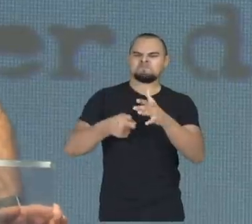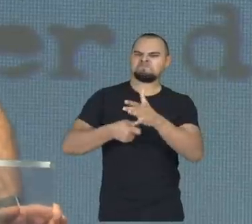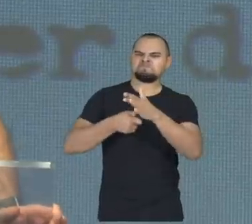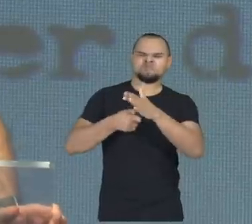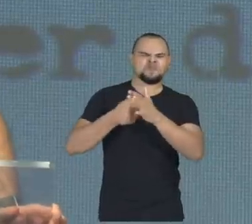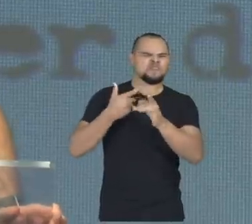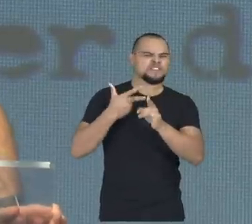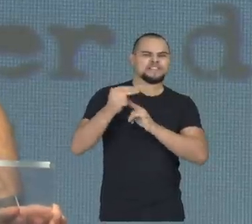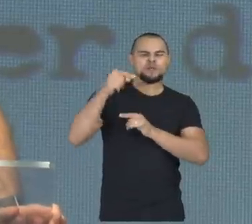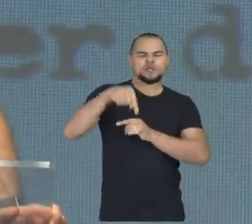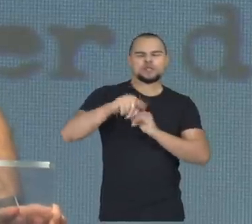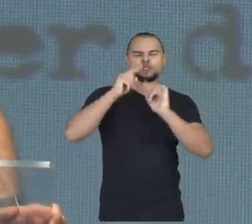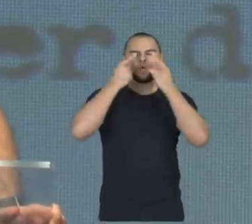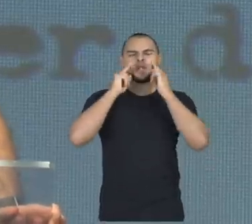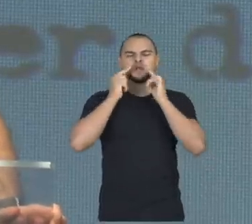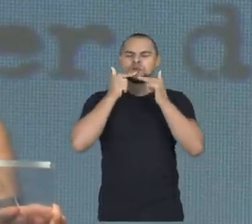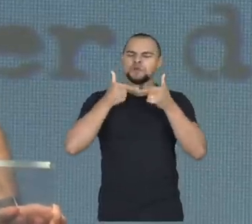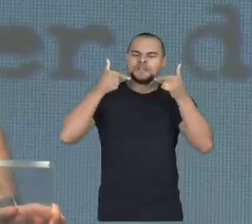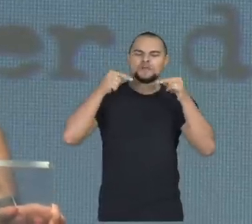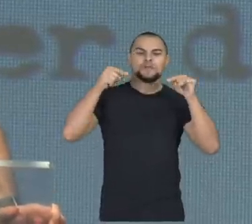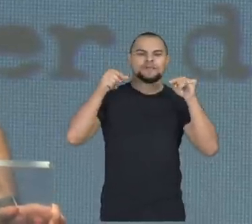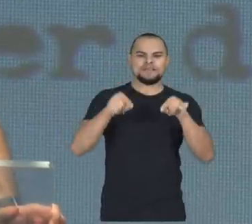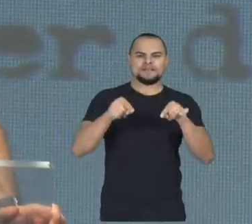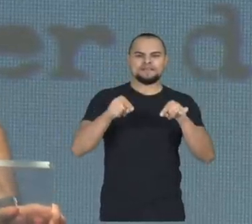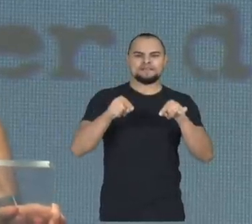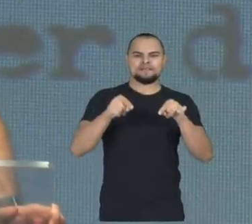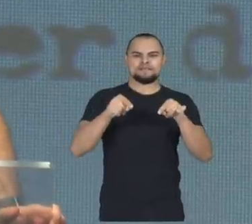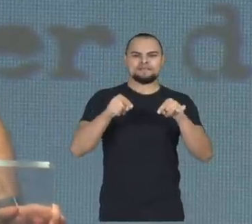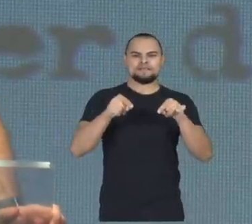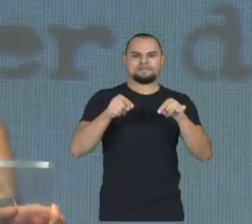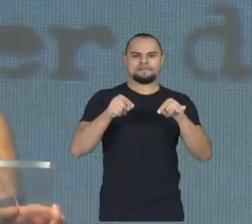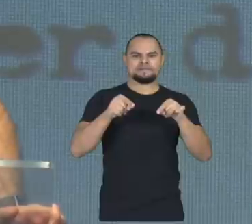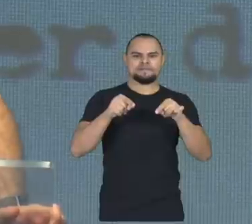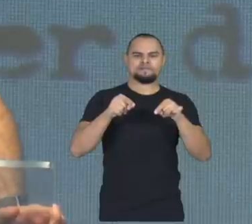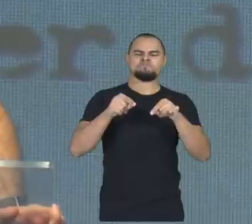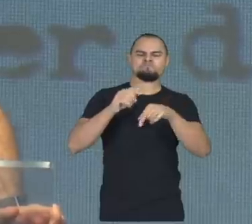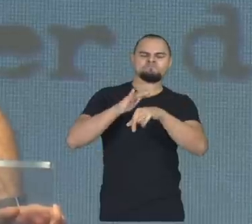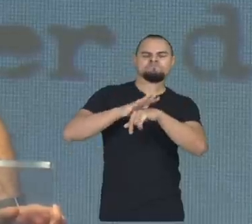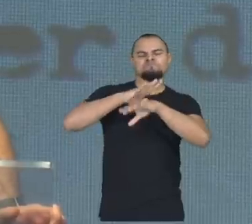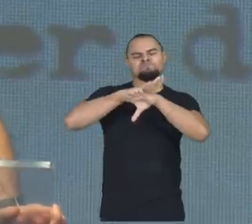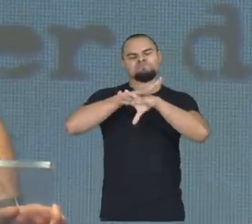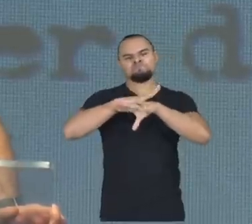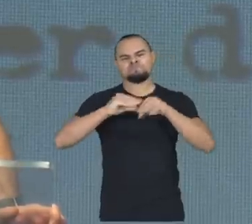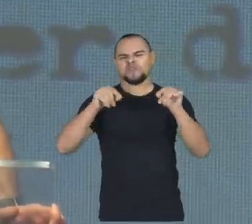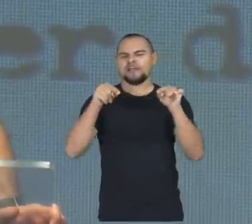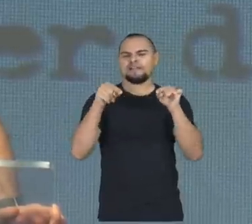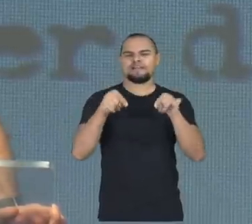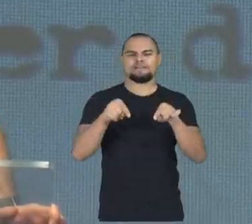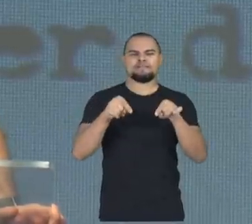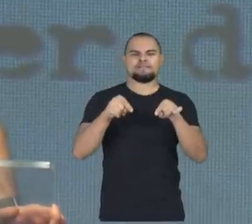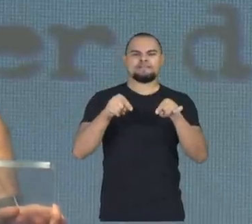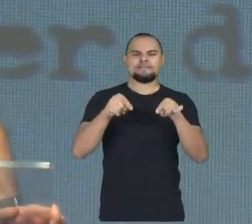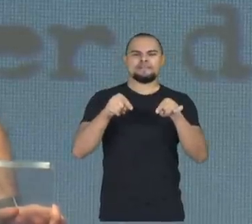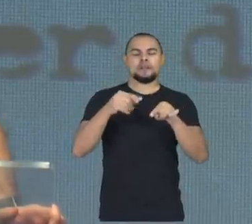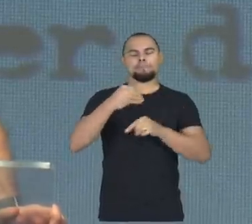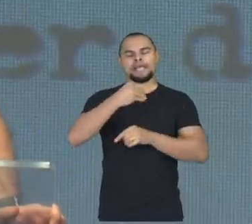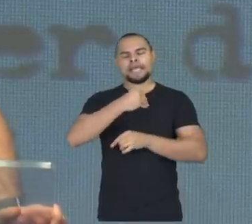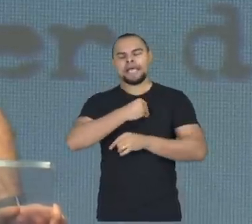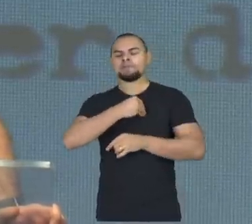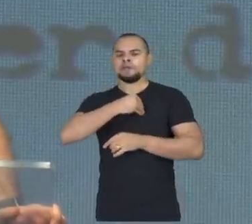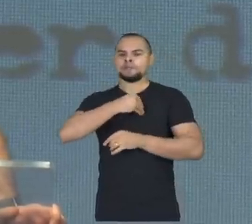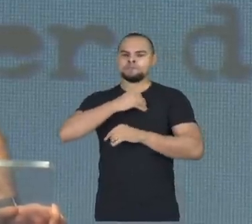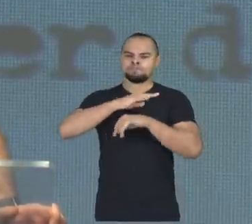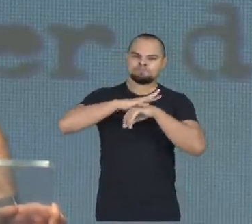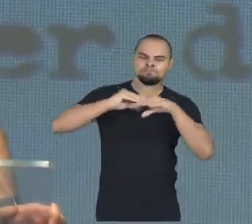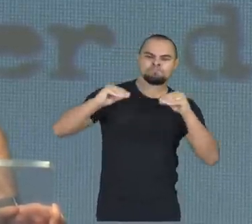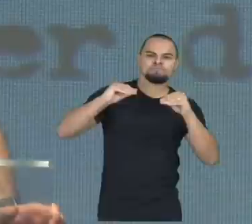Vencendo aqui, chorando aqui, sorrindo aqui. Adoecendo aqui, sendo curado aqui. Pecando aqui, sendo perdoado